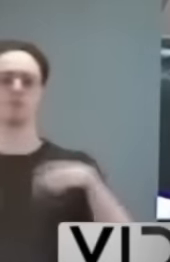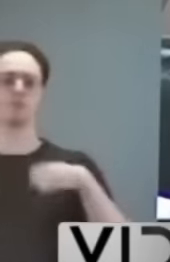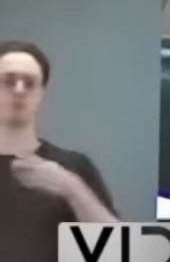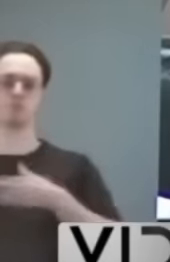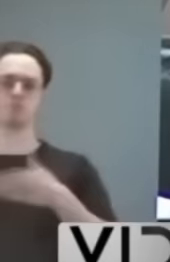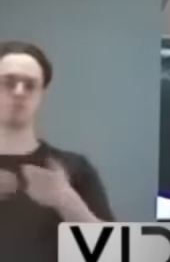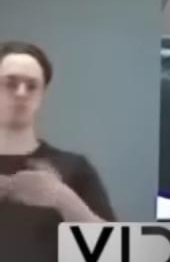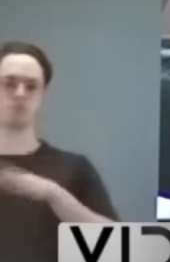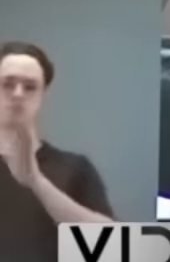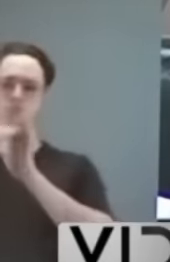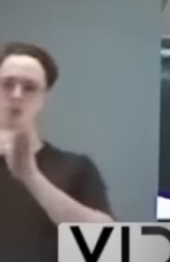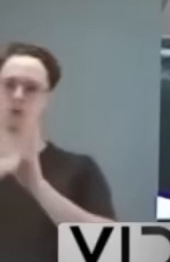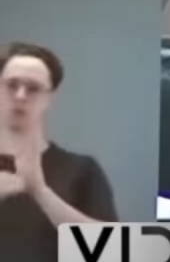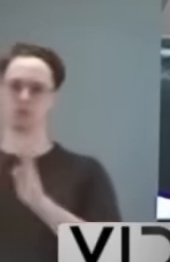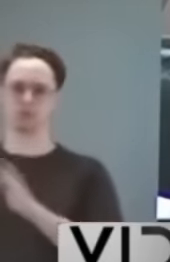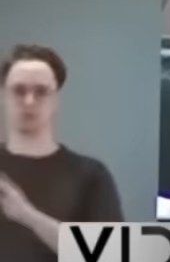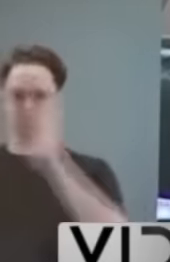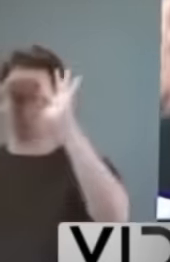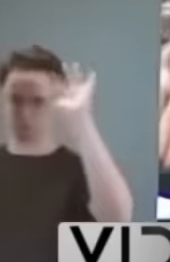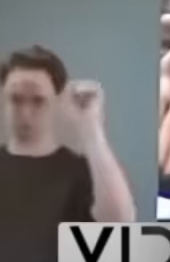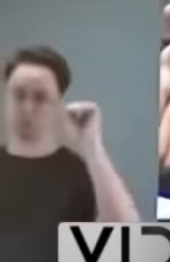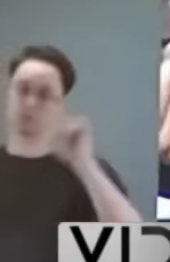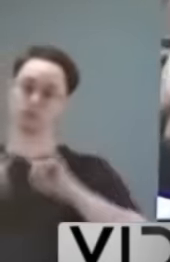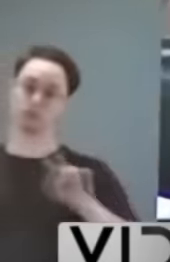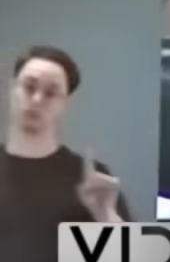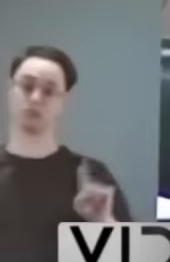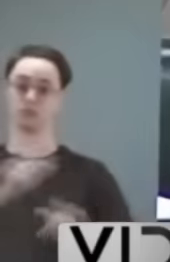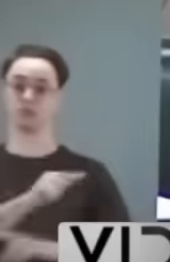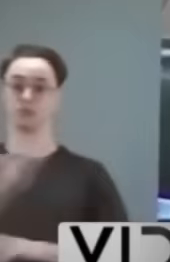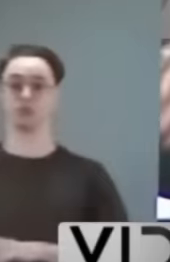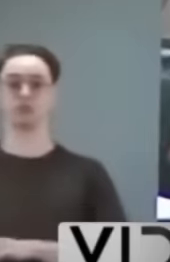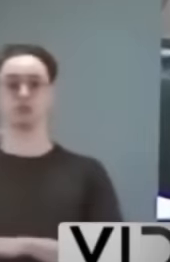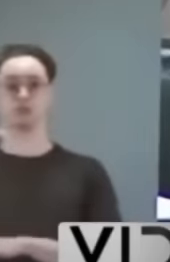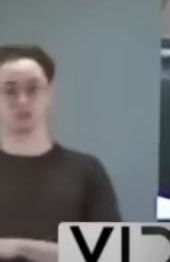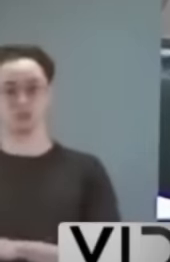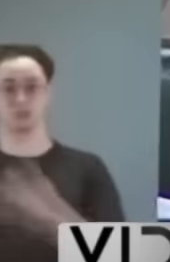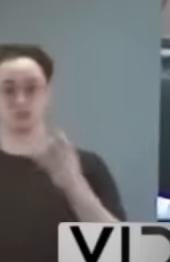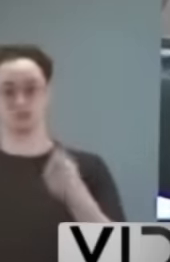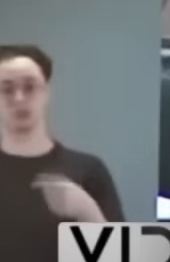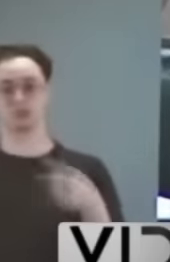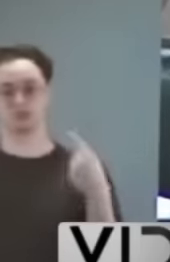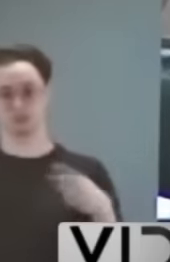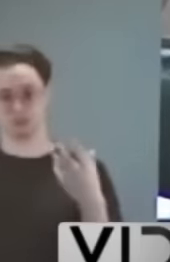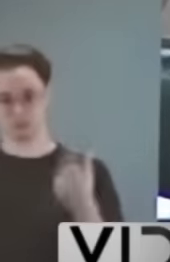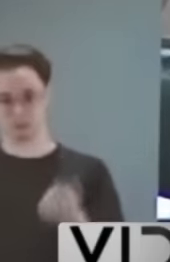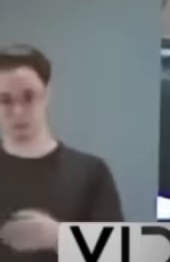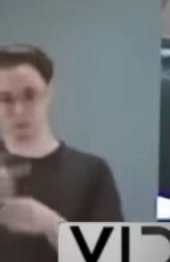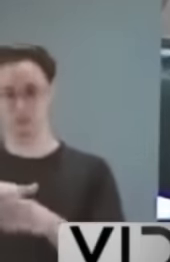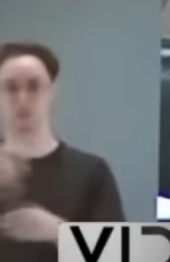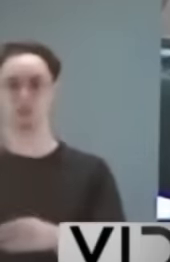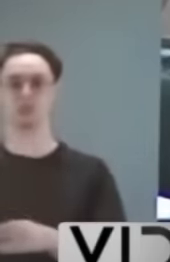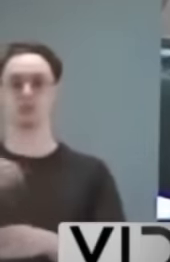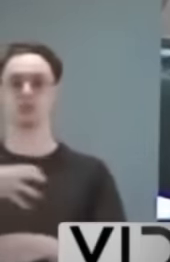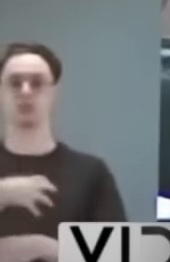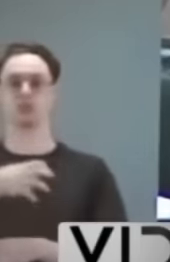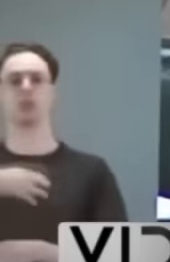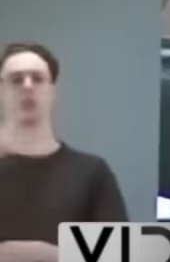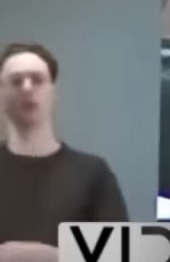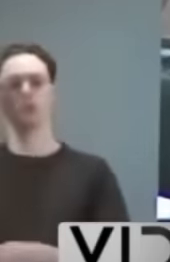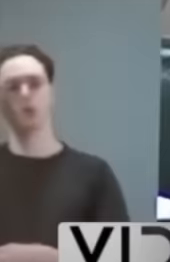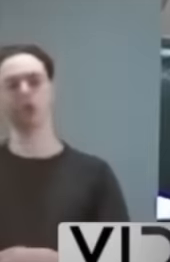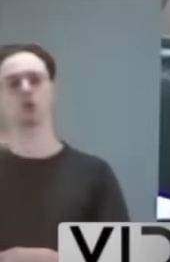pauta do supremo agora pauta-se na semana seguinte vamos discutir a matéria vamos votar essa matéria de forma madura de